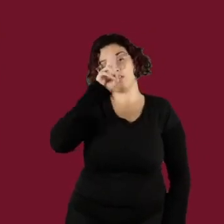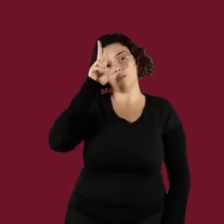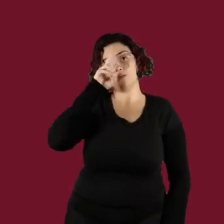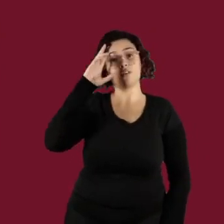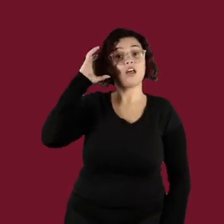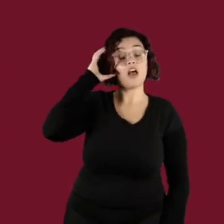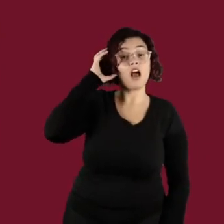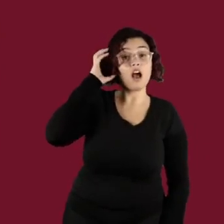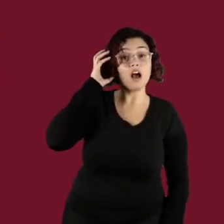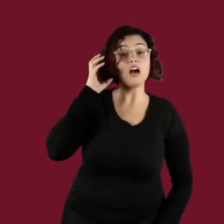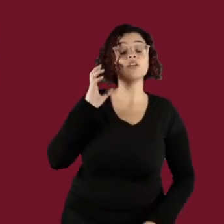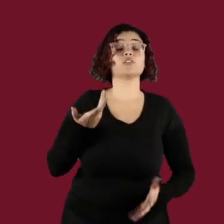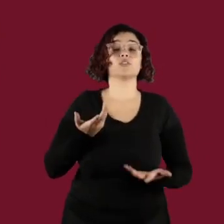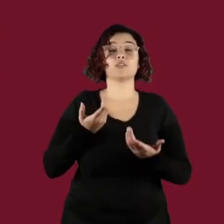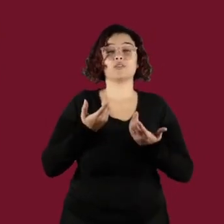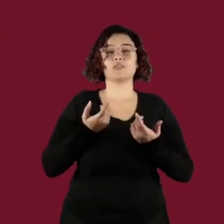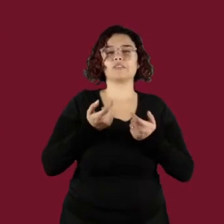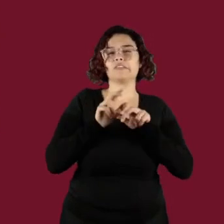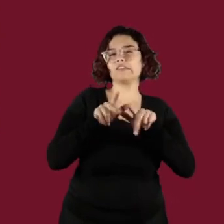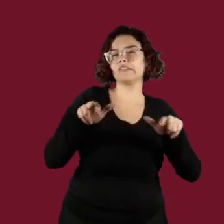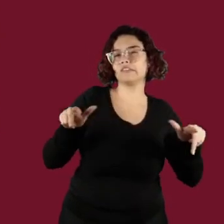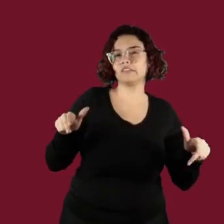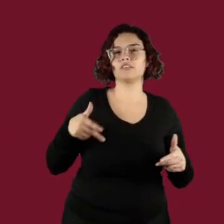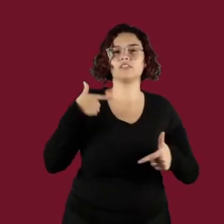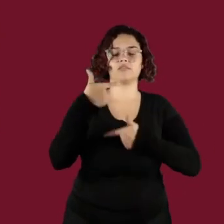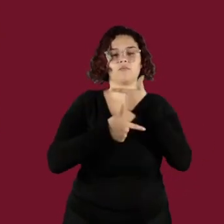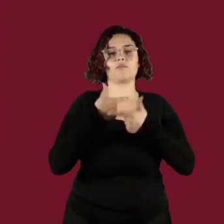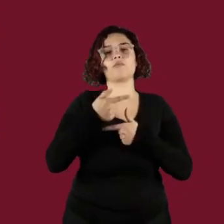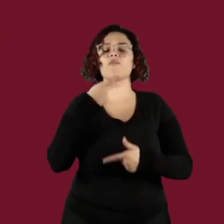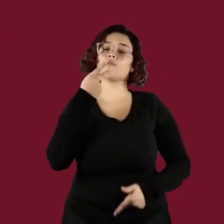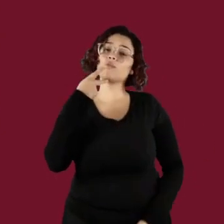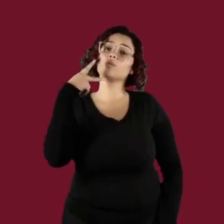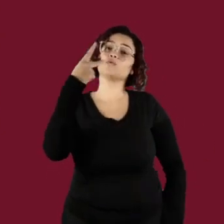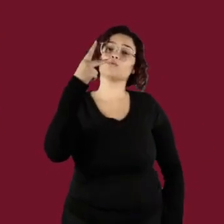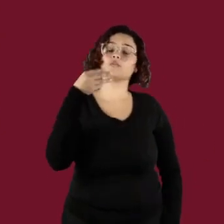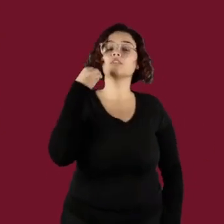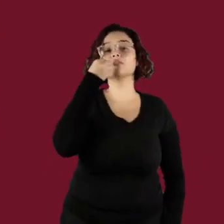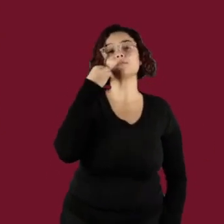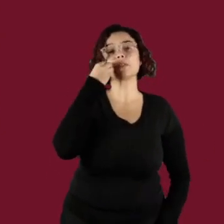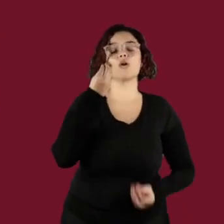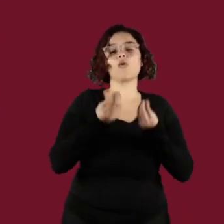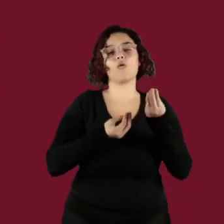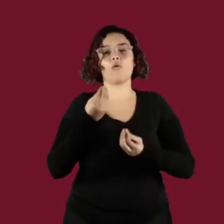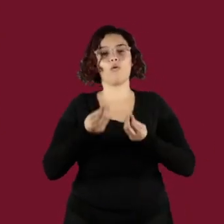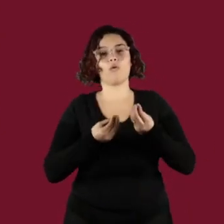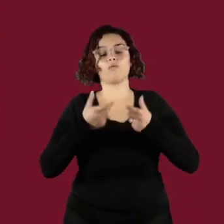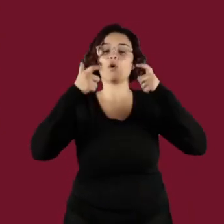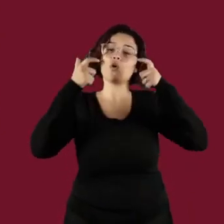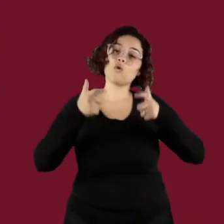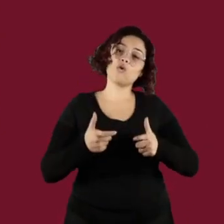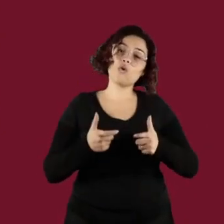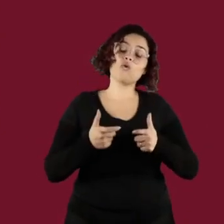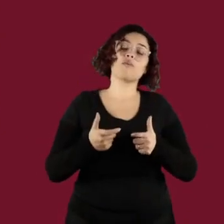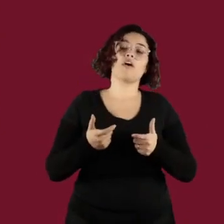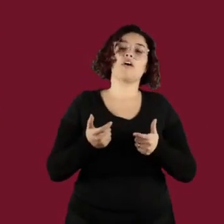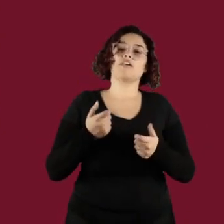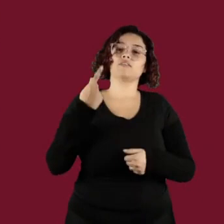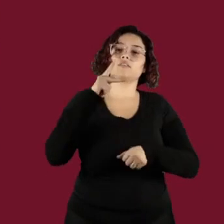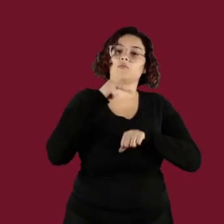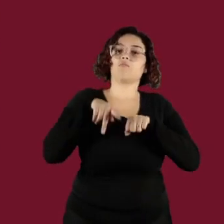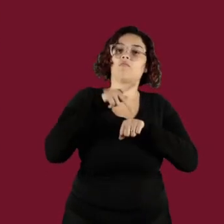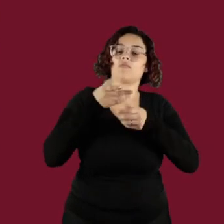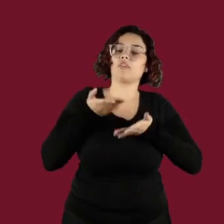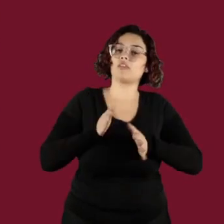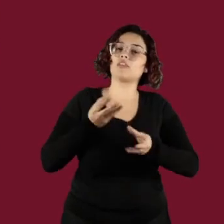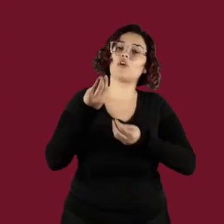rádio muito, muito diverso. Enfim, gostaria que vocês falassem um pouco sobre o lugar de onde vocês vêm e como isso afeta